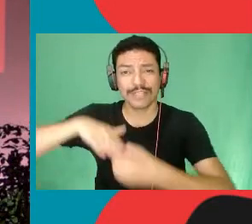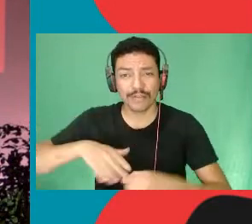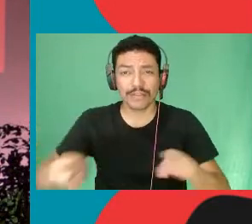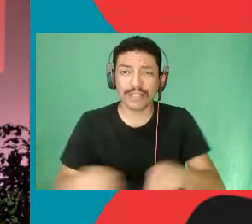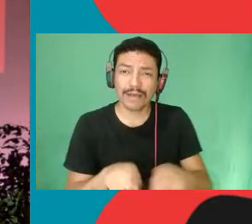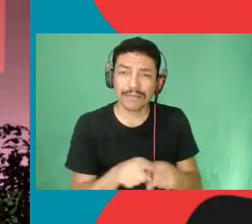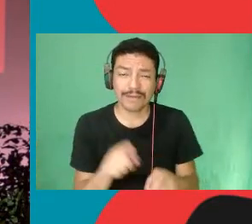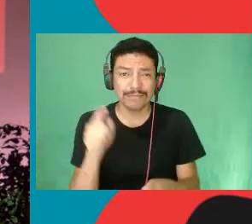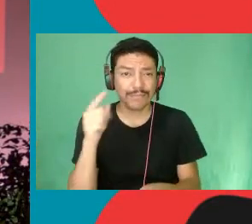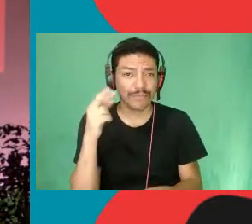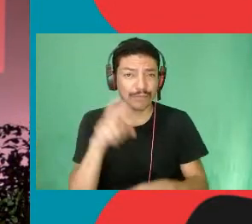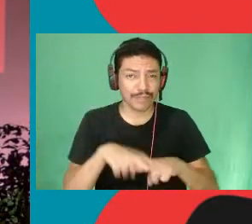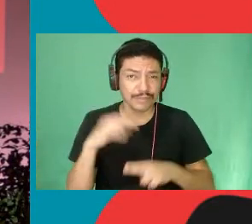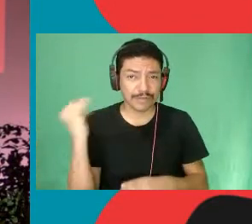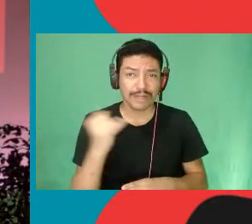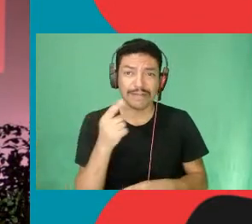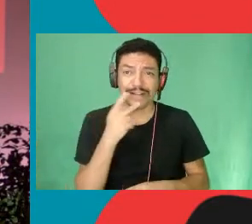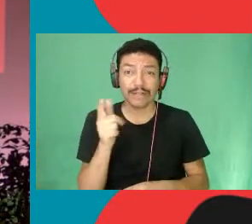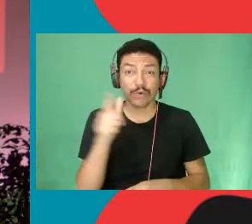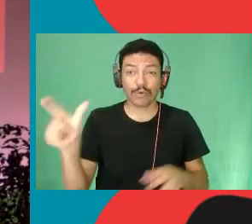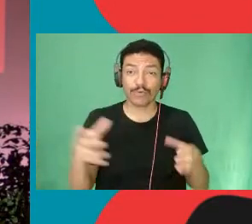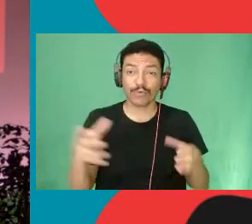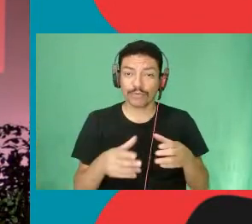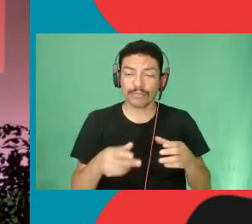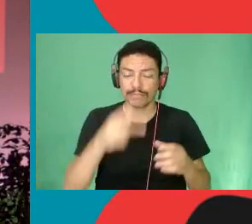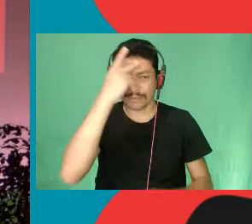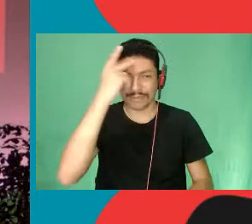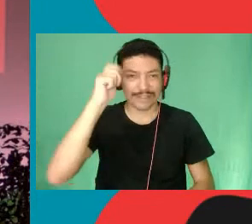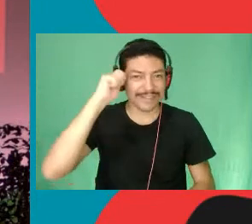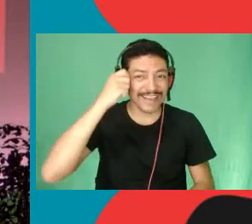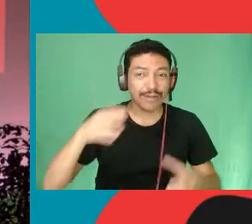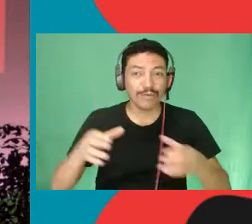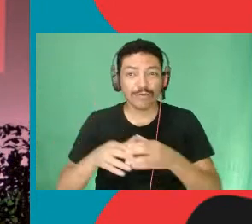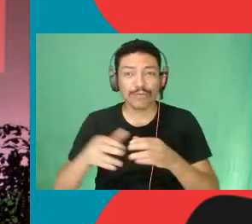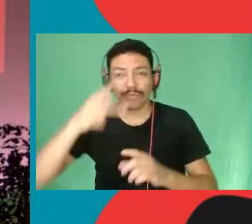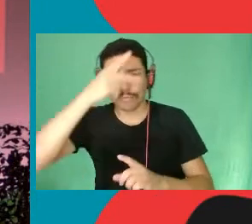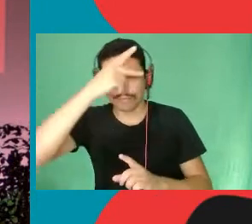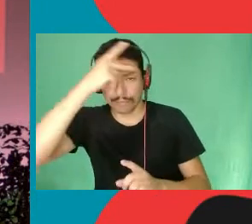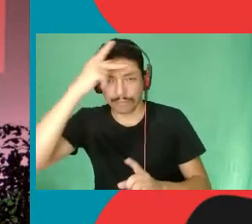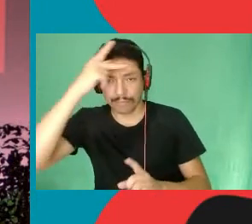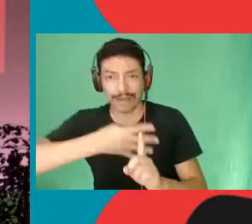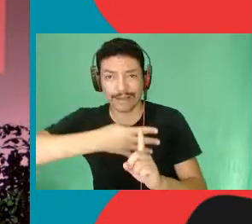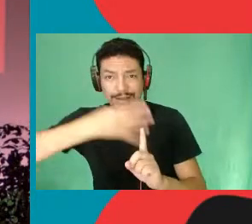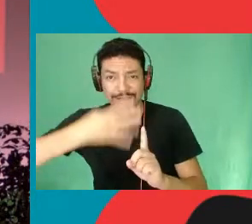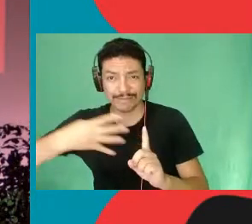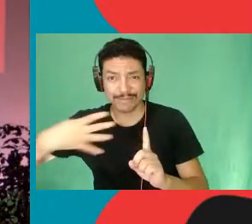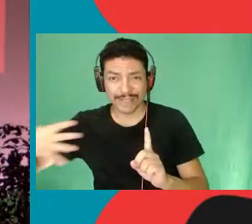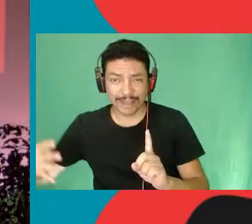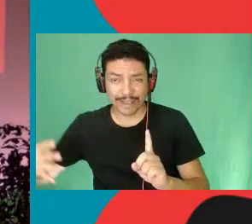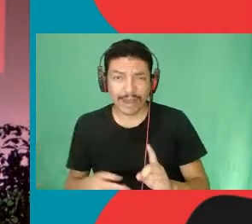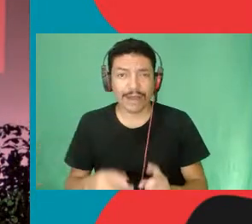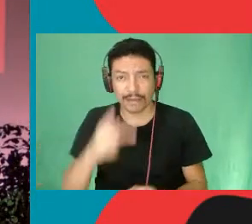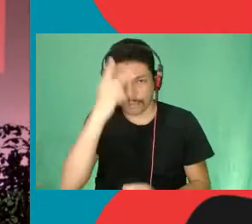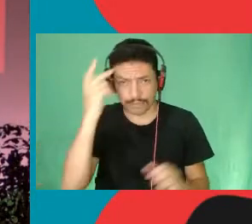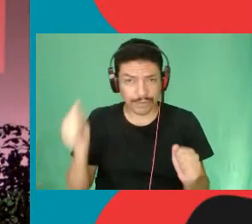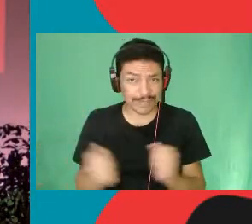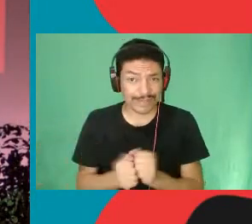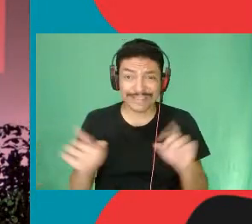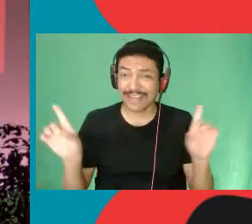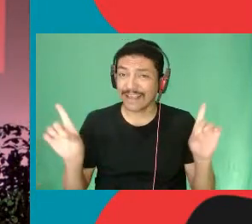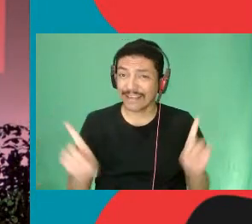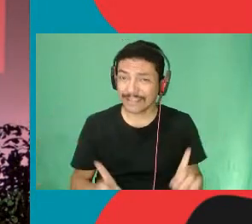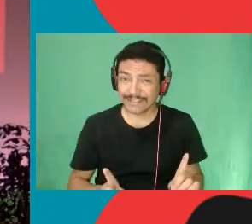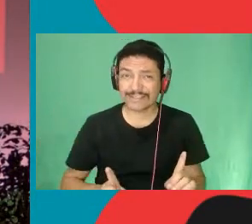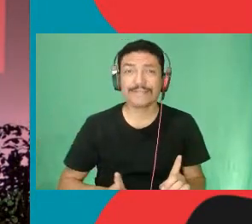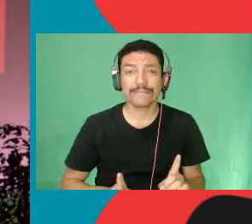grupos, né? O grupo de pessoas negras, o grupo LGBTQIA+. Então, isso tudo é muito importante. Pessoas com deficiência. E a gente vai